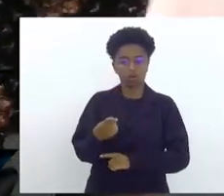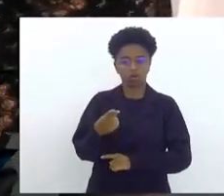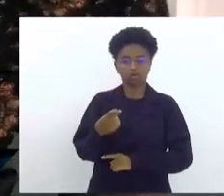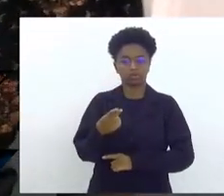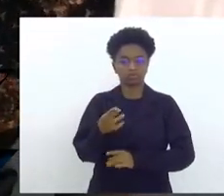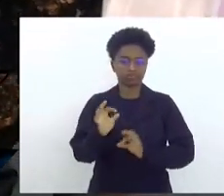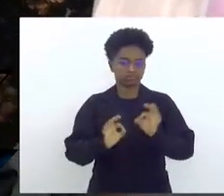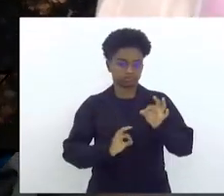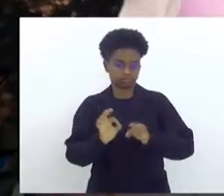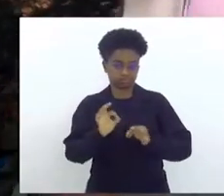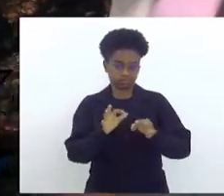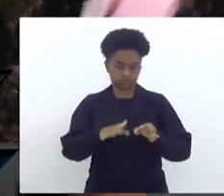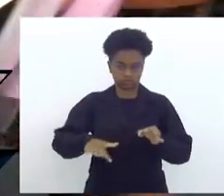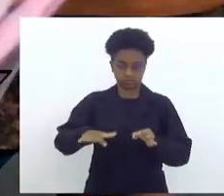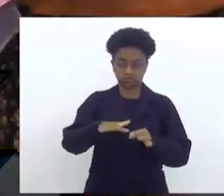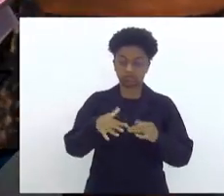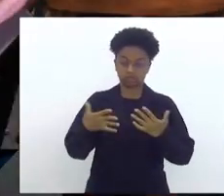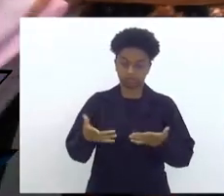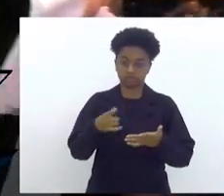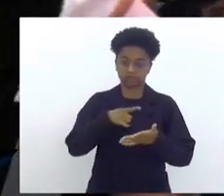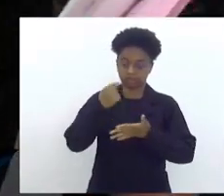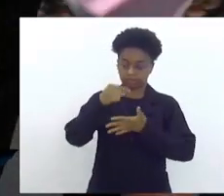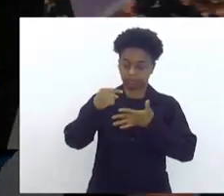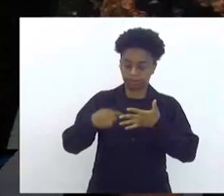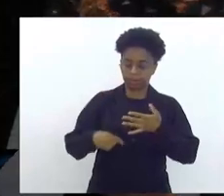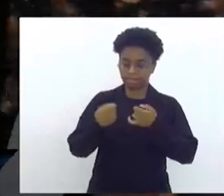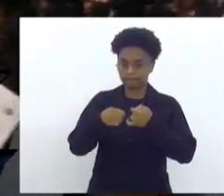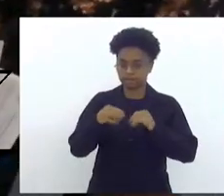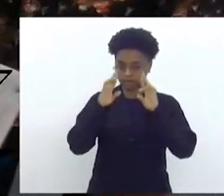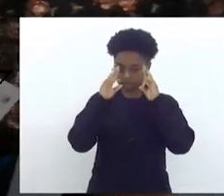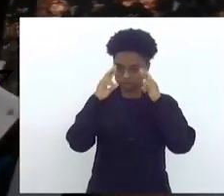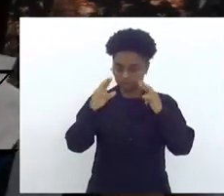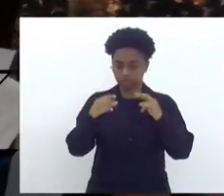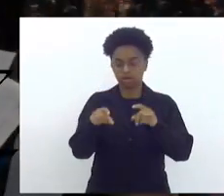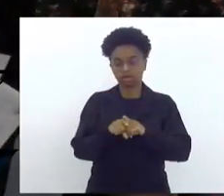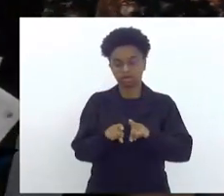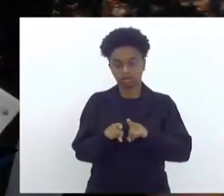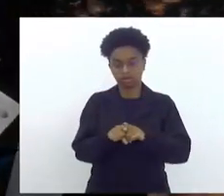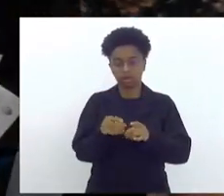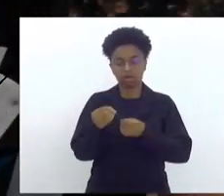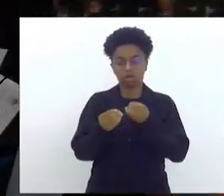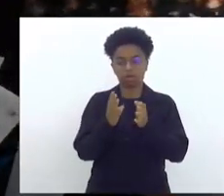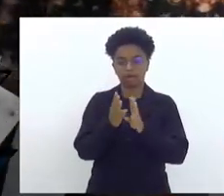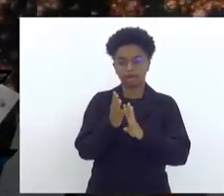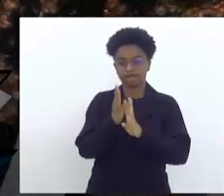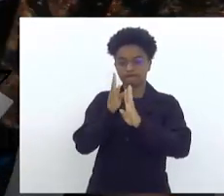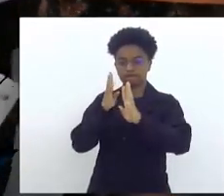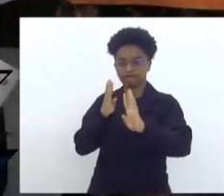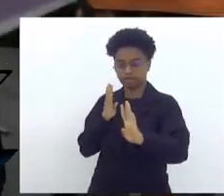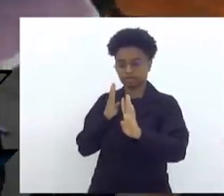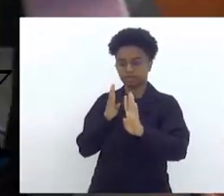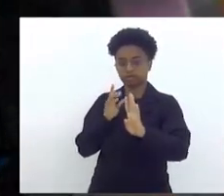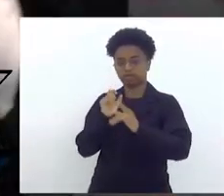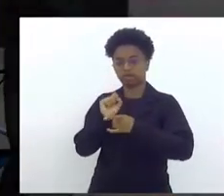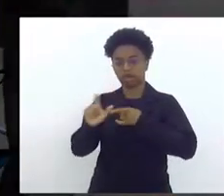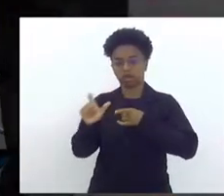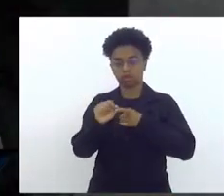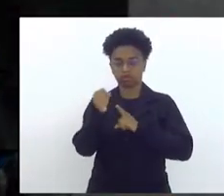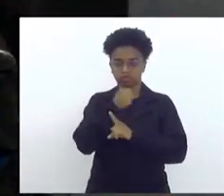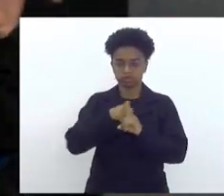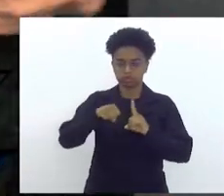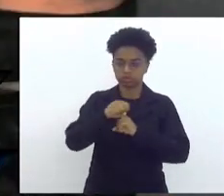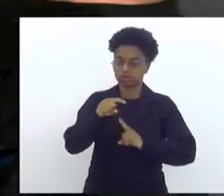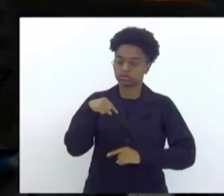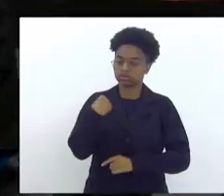terreno existe uma série de coisas que precisam ser respeitadas Inclusive a fila de espera do aluguel social a gente não pode